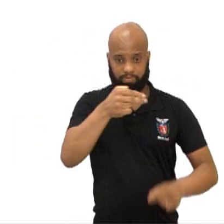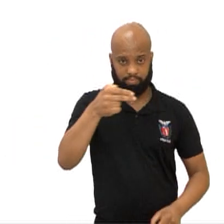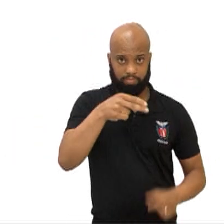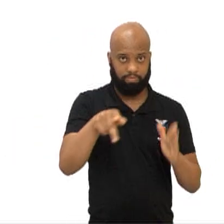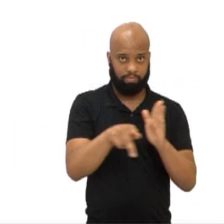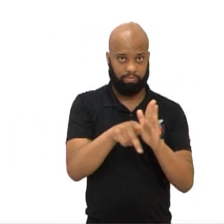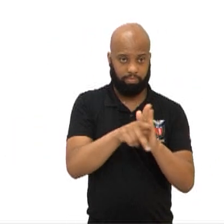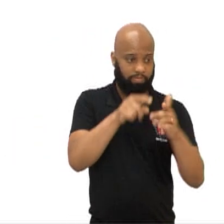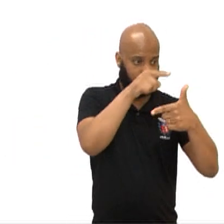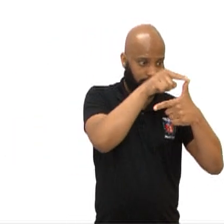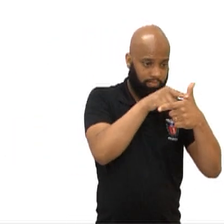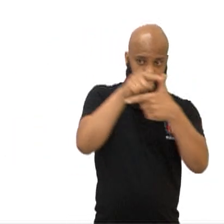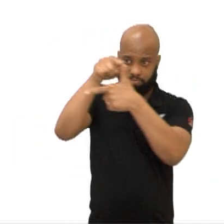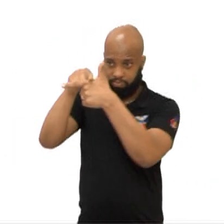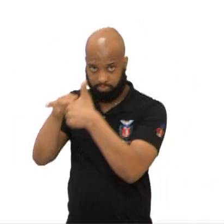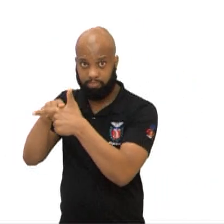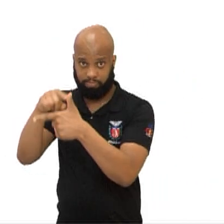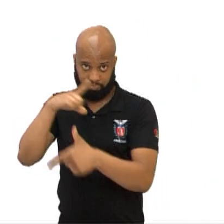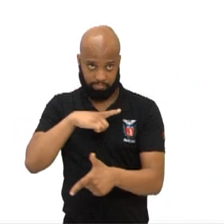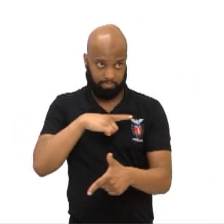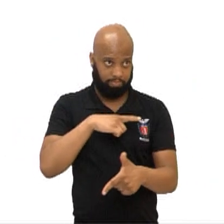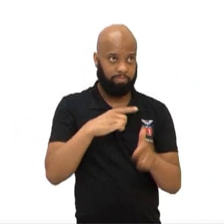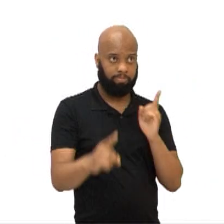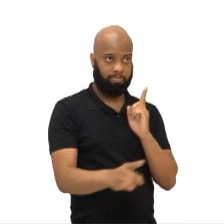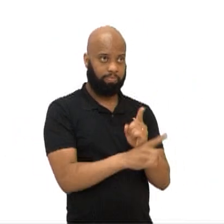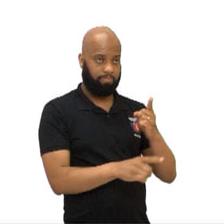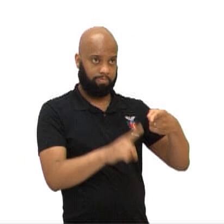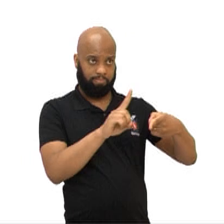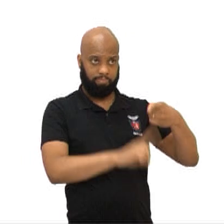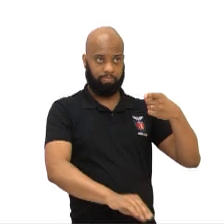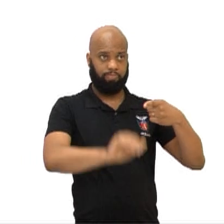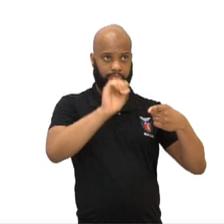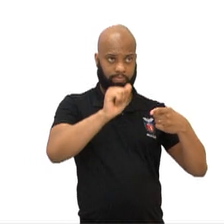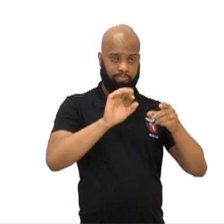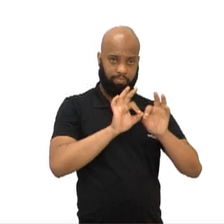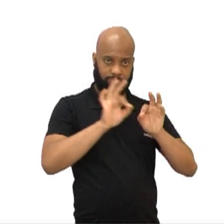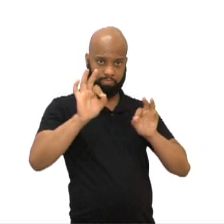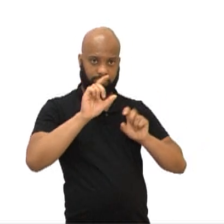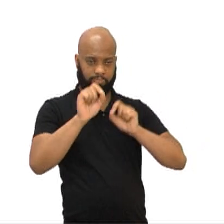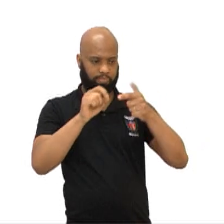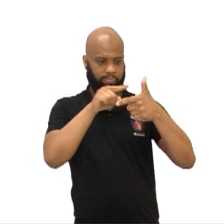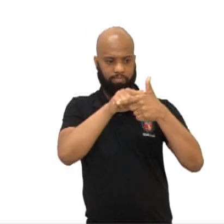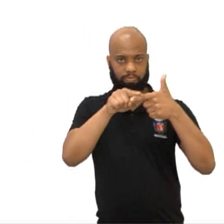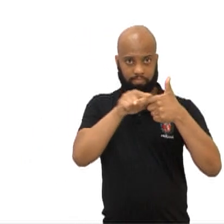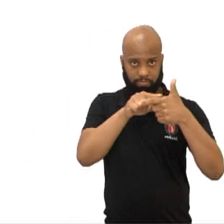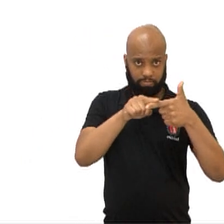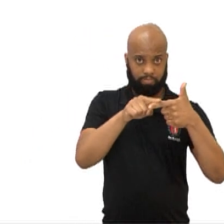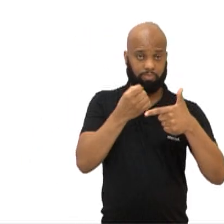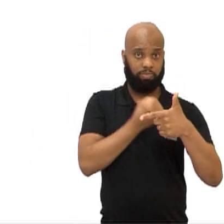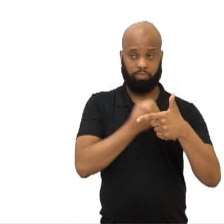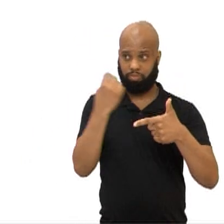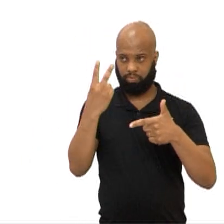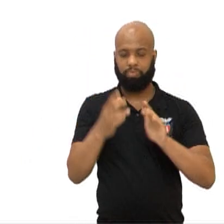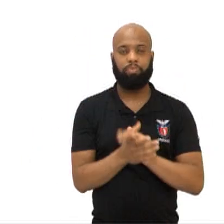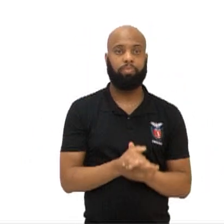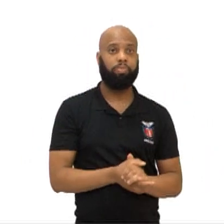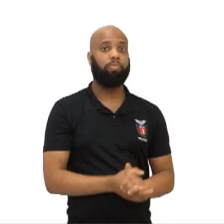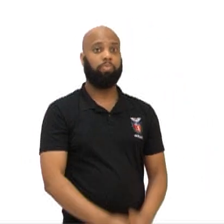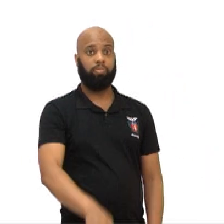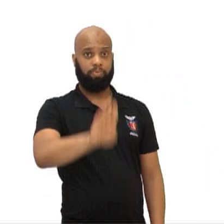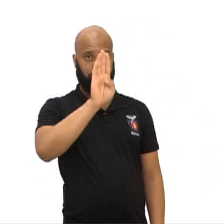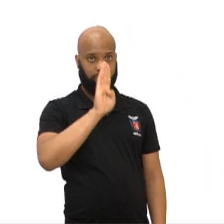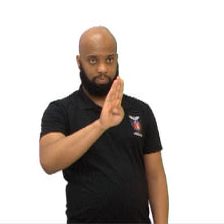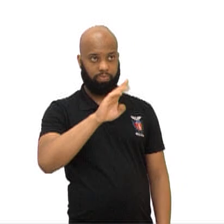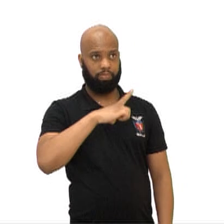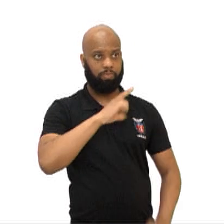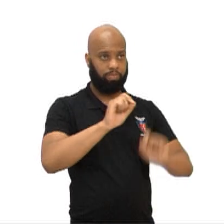calcule. Letra A medida da base do retângulo 2. Letra B, as áreas dos retângulos 1